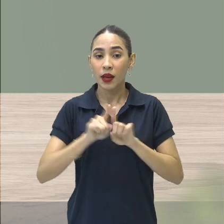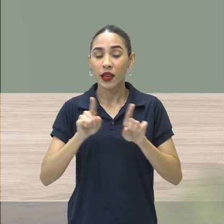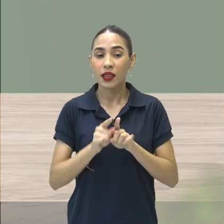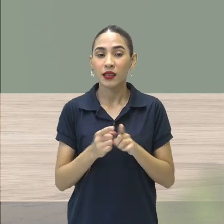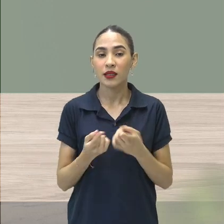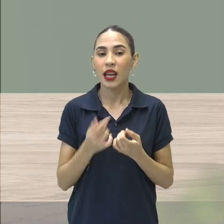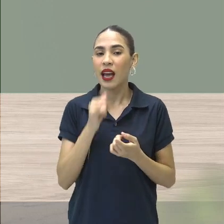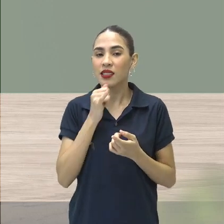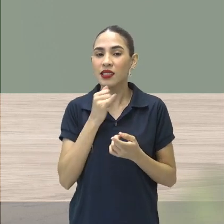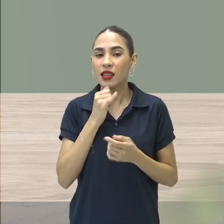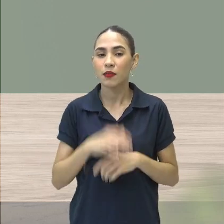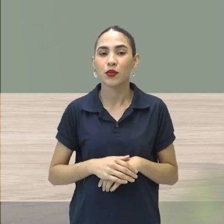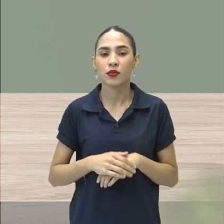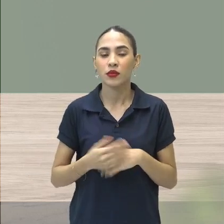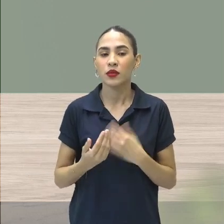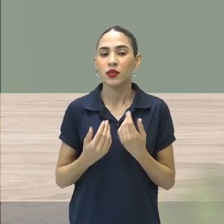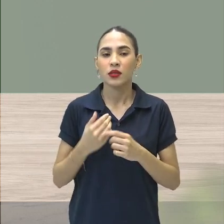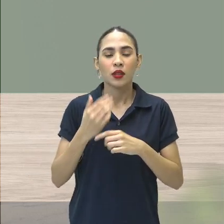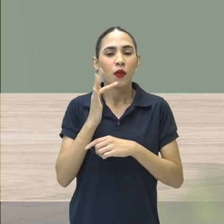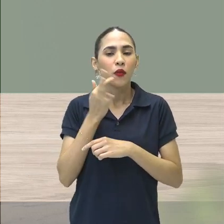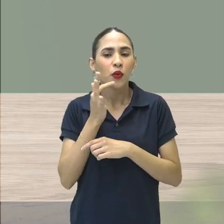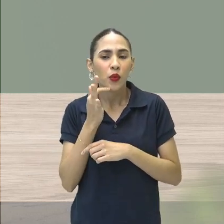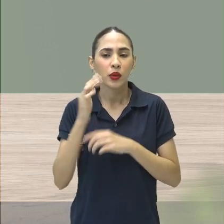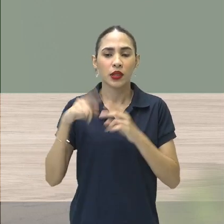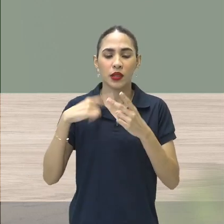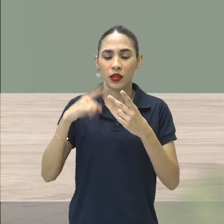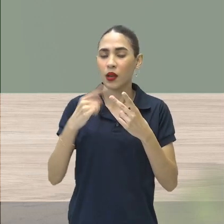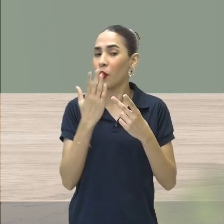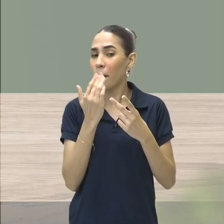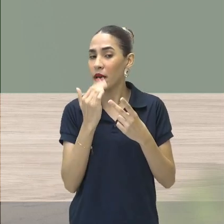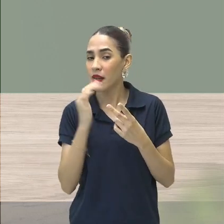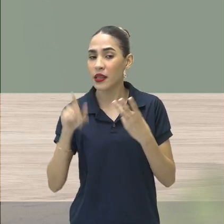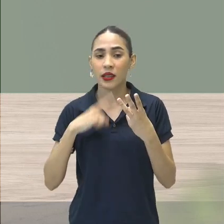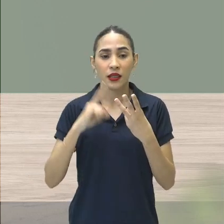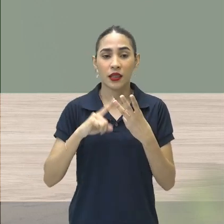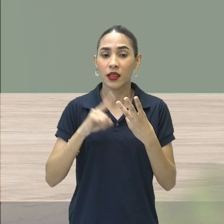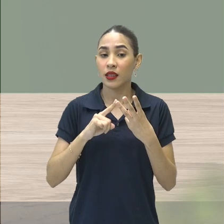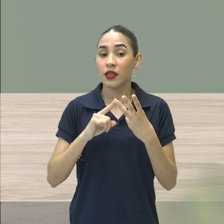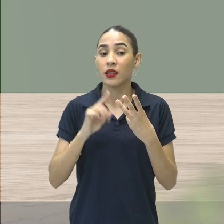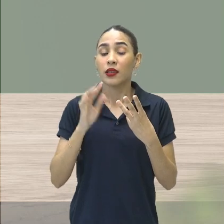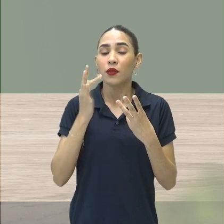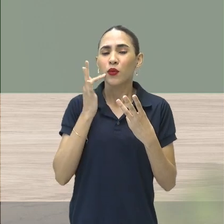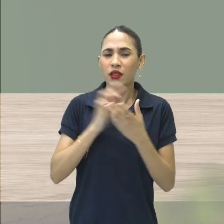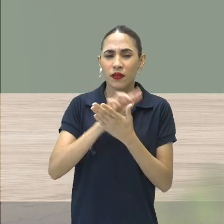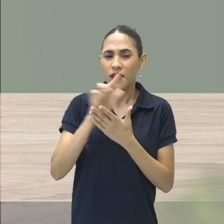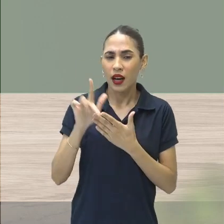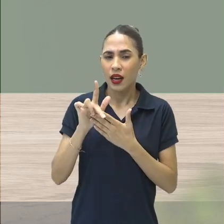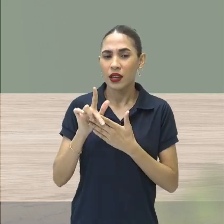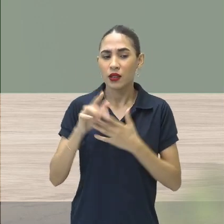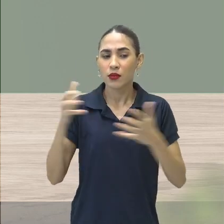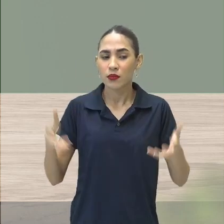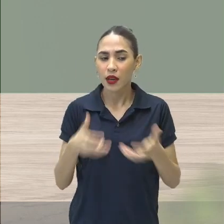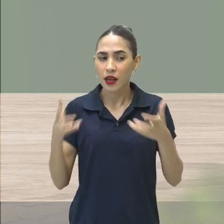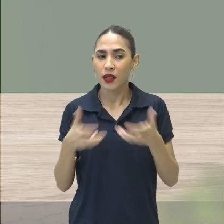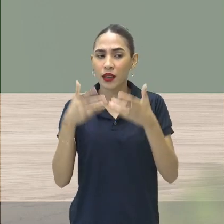de vegetais, comidas e frutas. Se